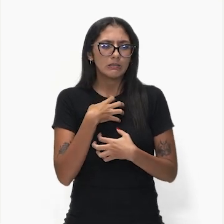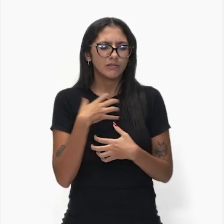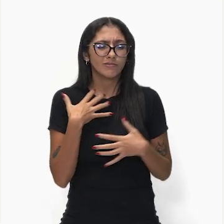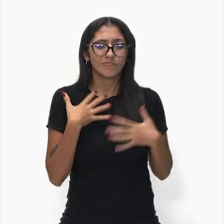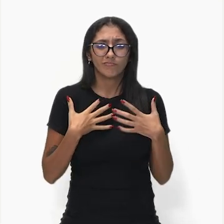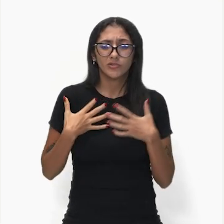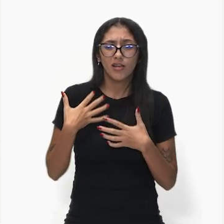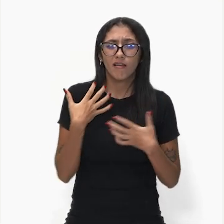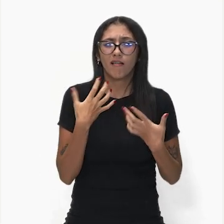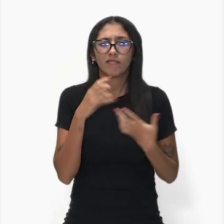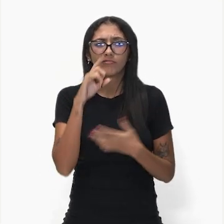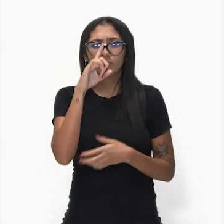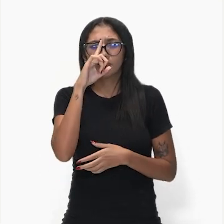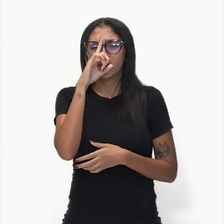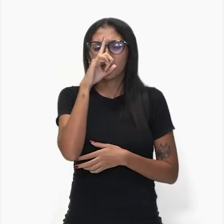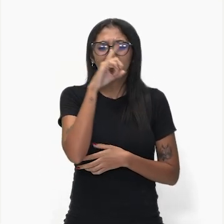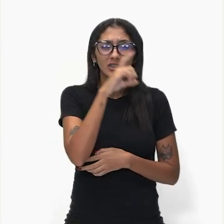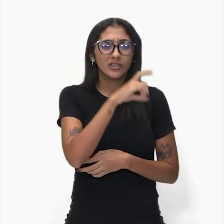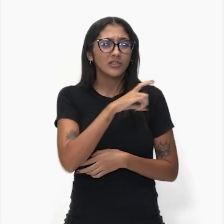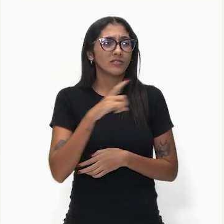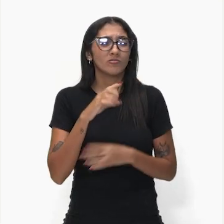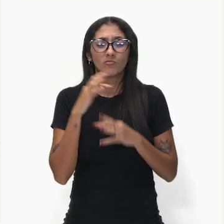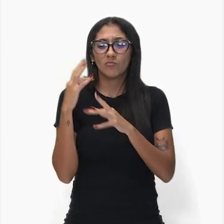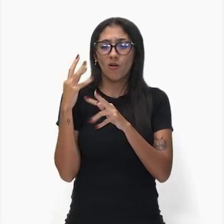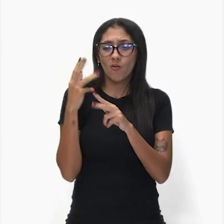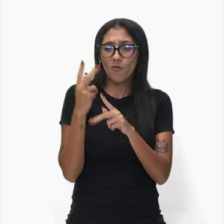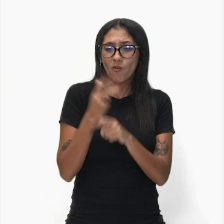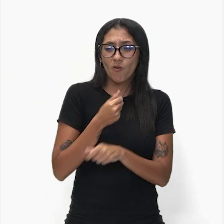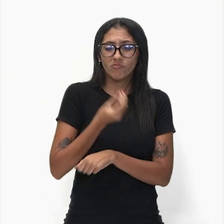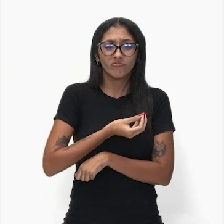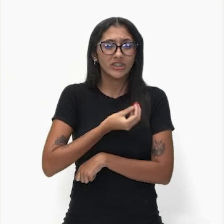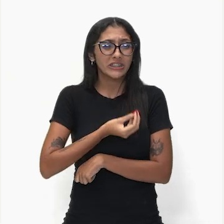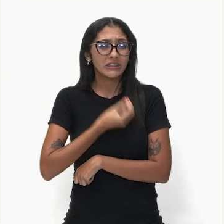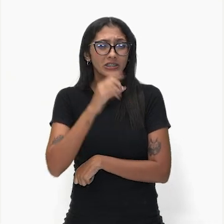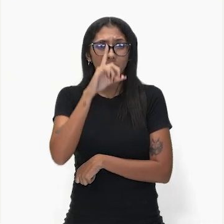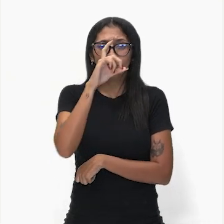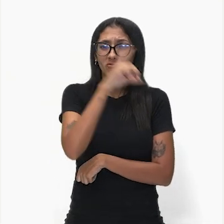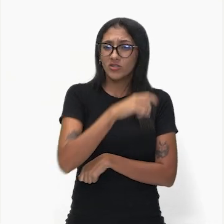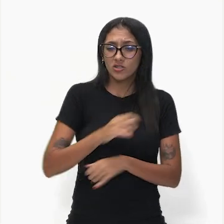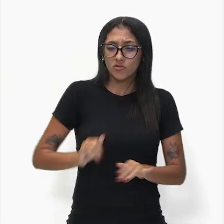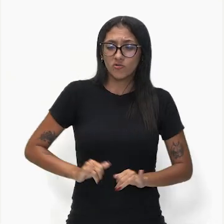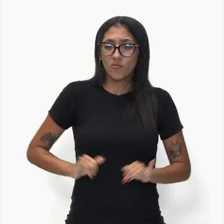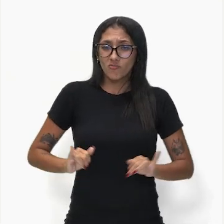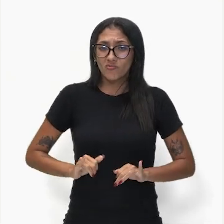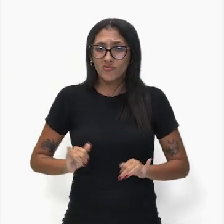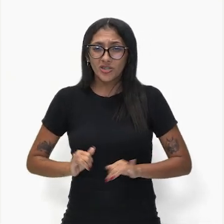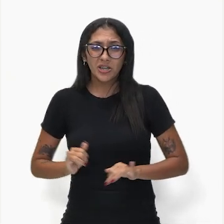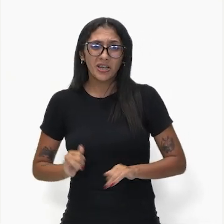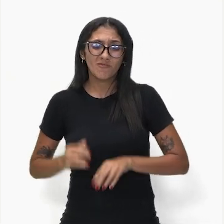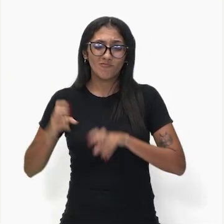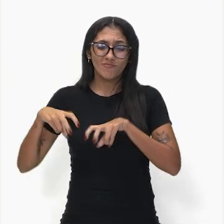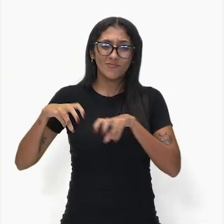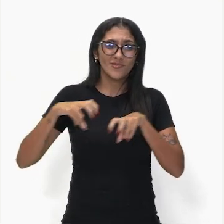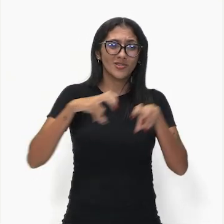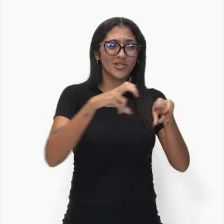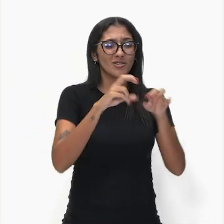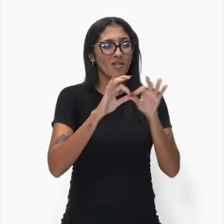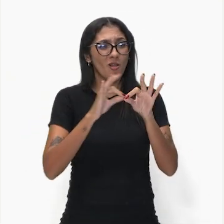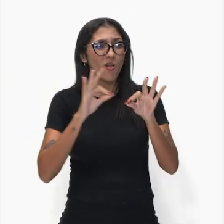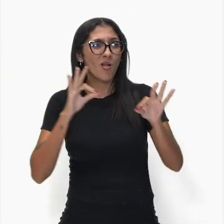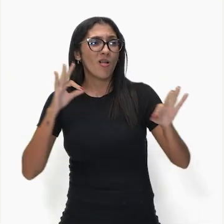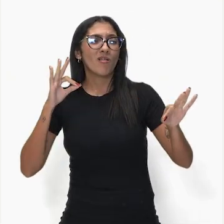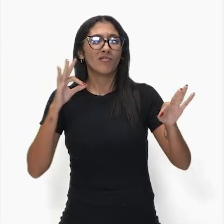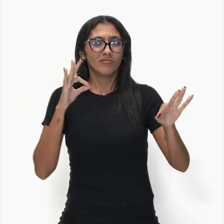aquela situação, que viveu toda essa situação ao atravessar o sertão para ir para a capital, certo? Então, observe que nós